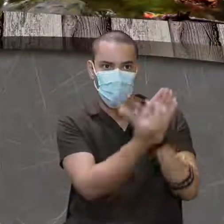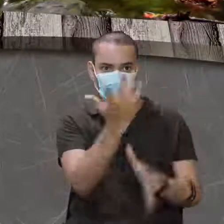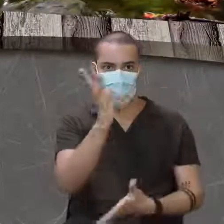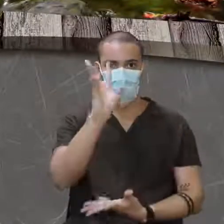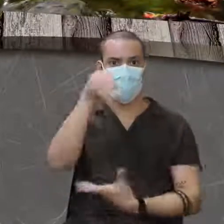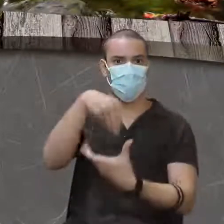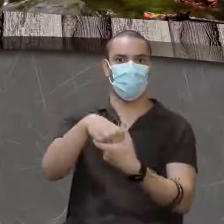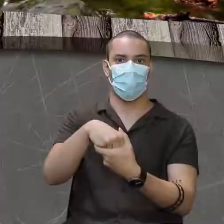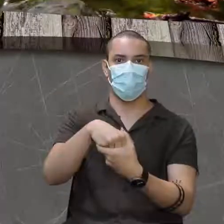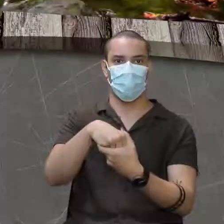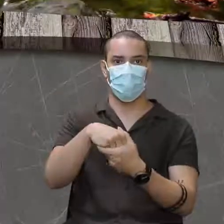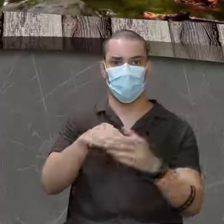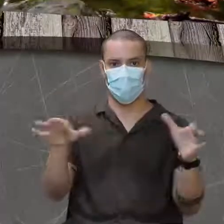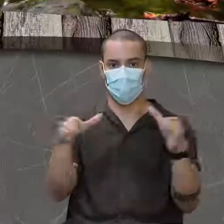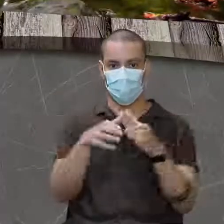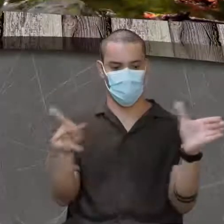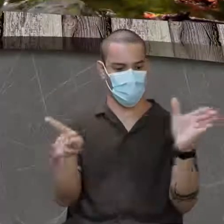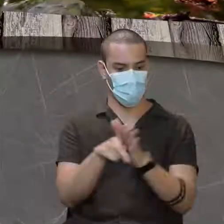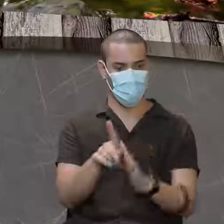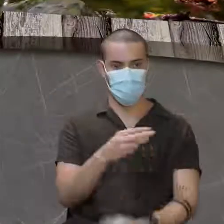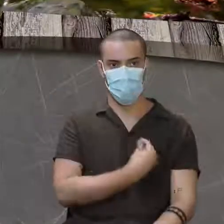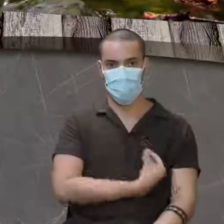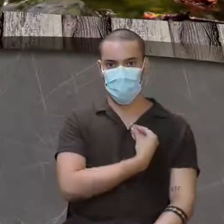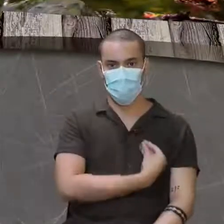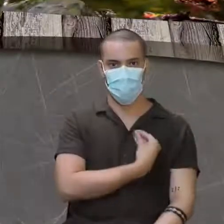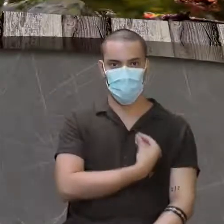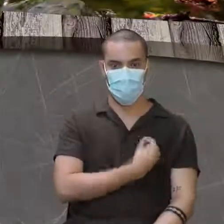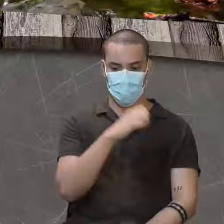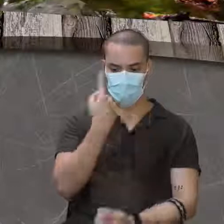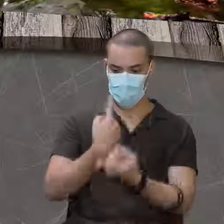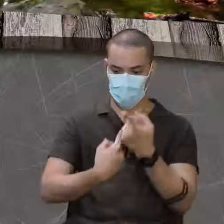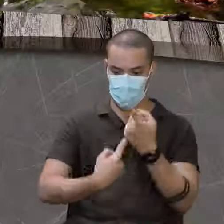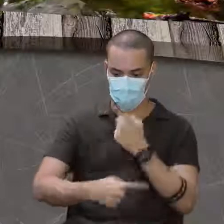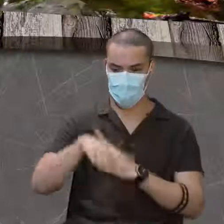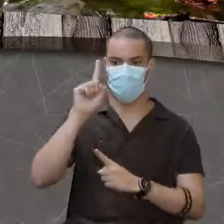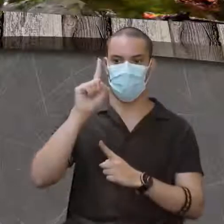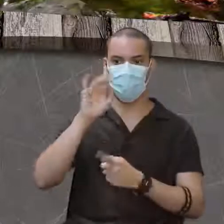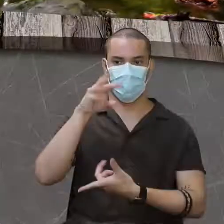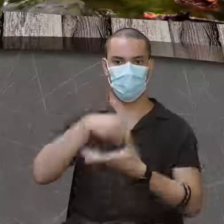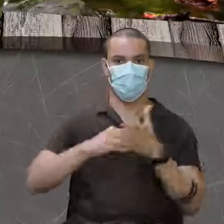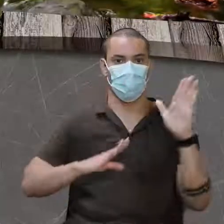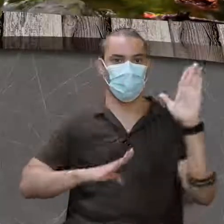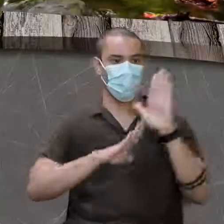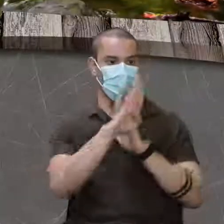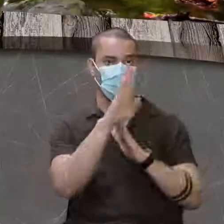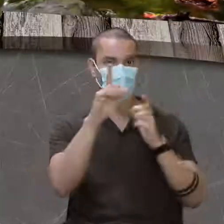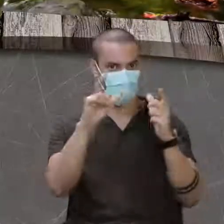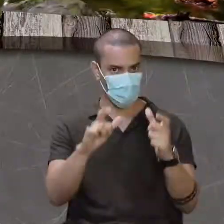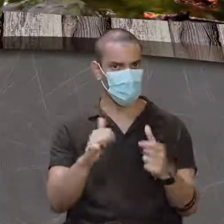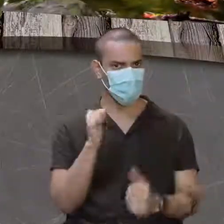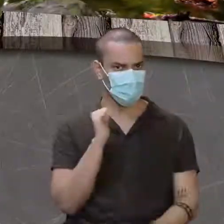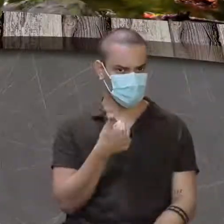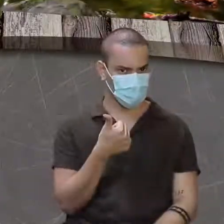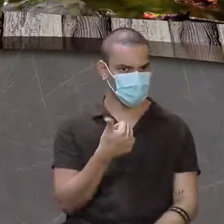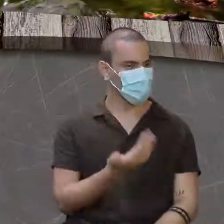dessa forma de vida, né, dessa sucessão que está acontecendo ali naquele local. Perfeito? Vamos embora? Olha